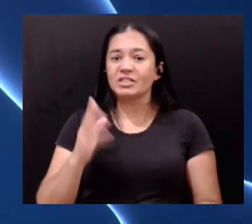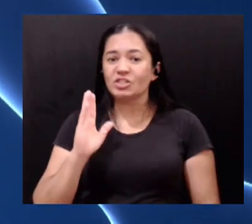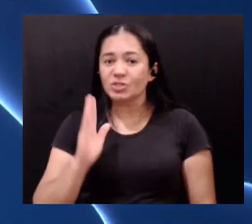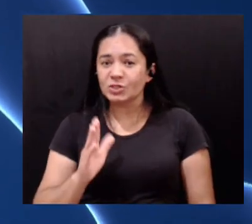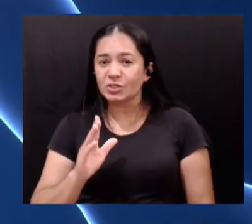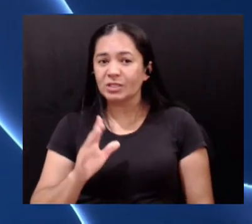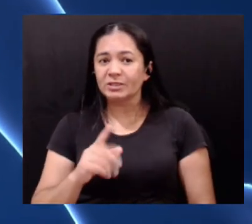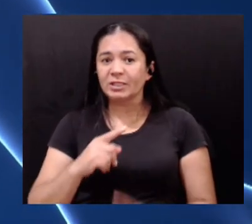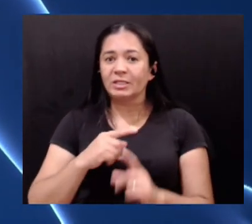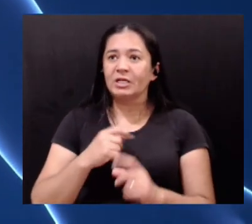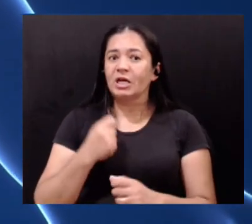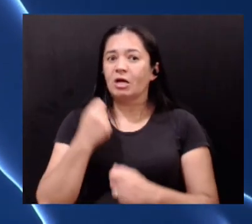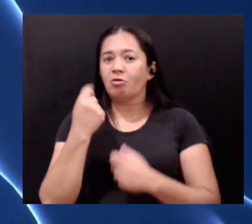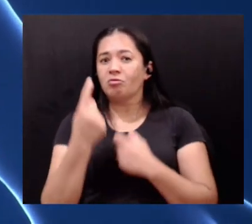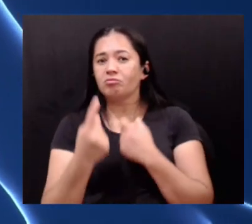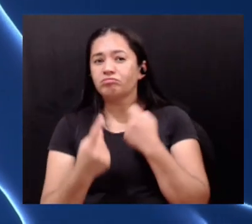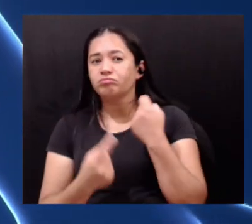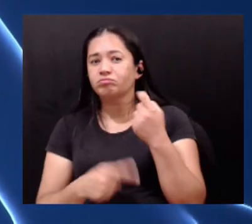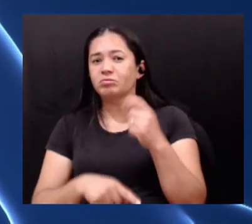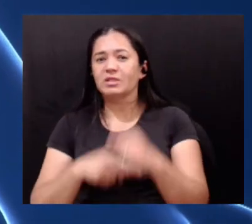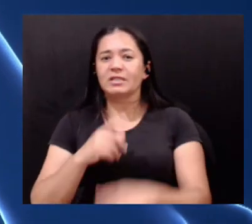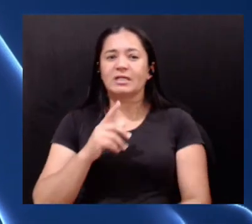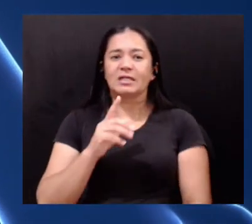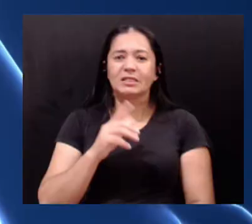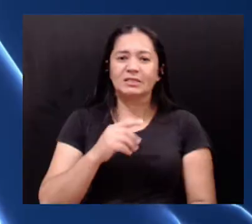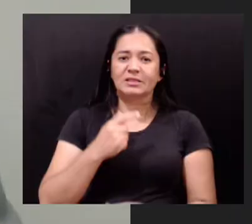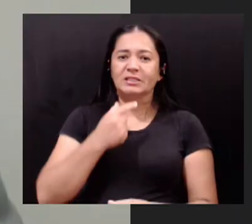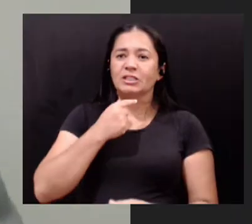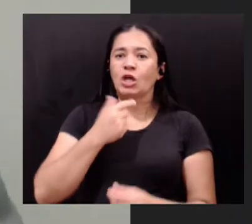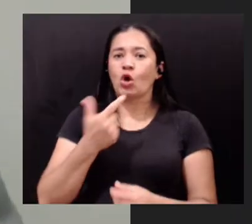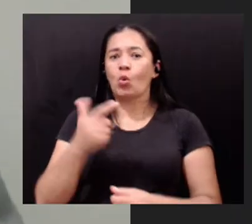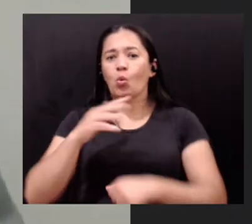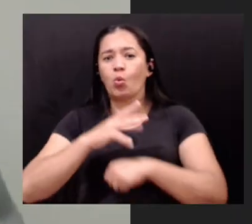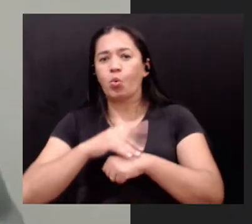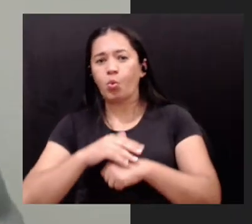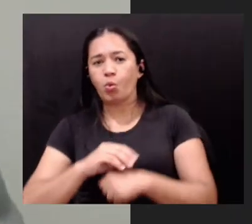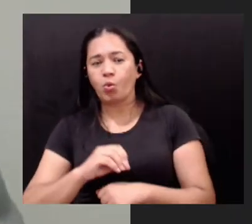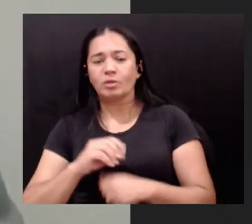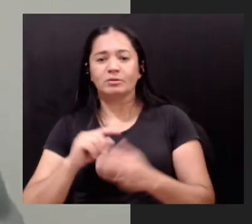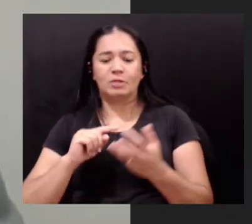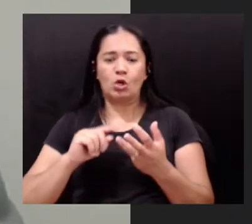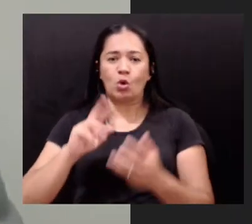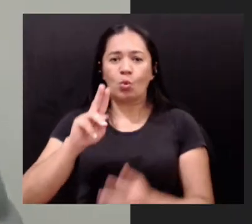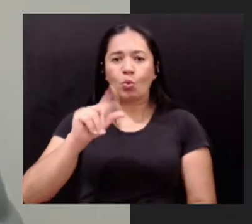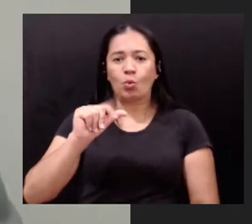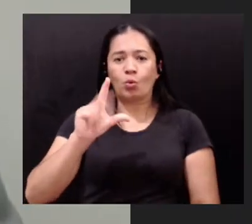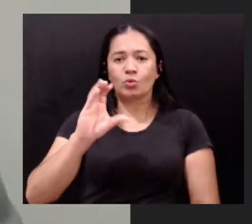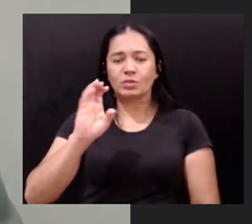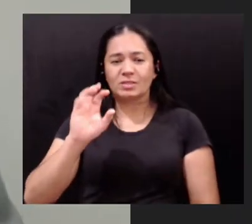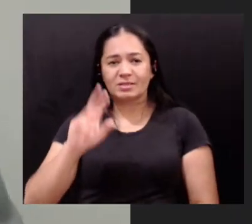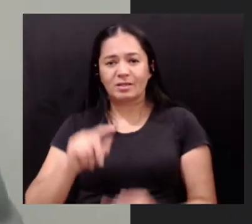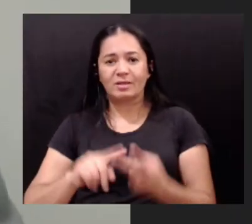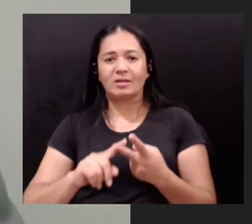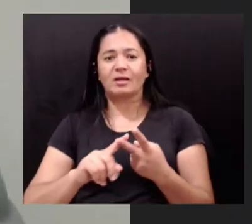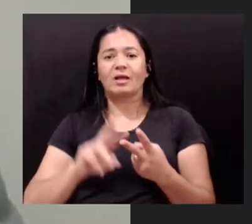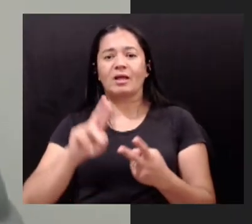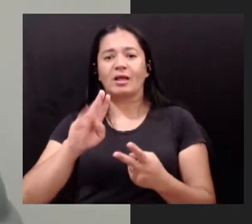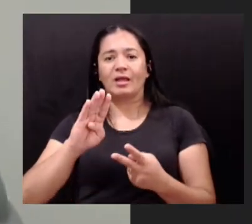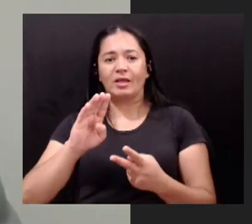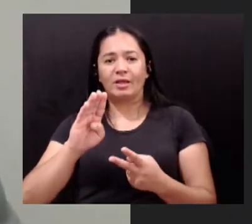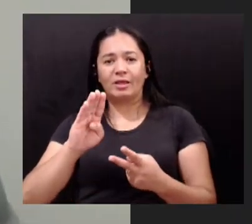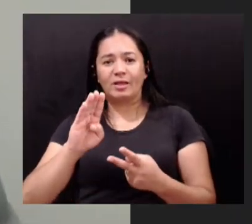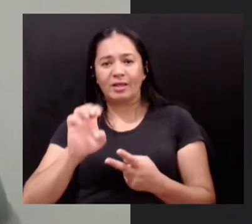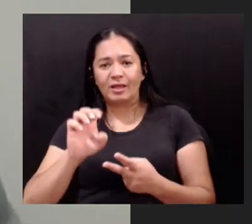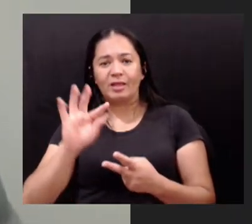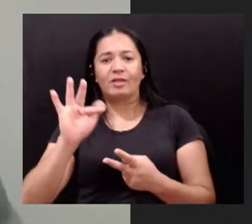uma gastrite, uma úlcera, um refluxo crônico, aí nesses casos, principalmente